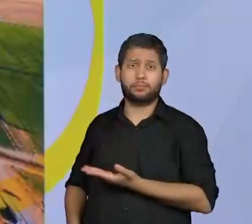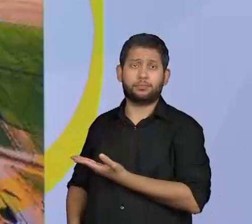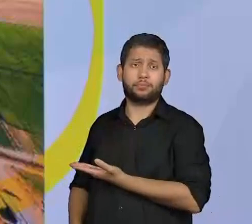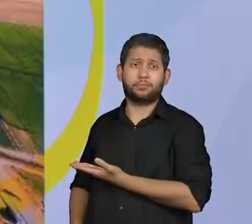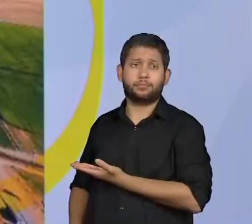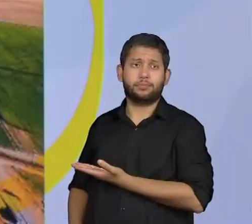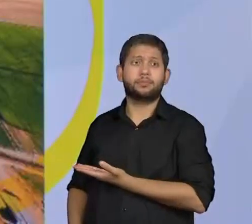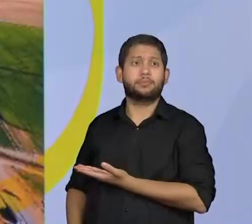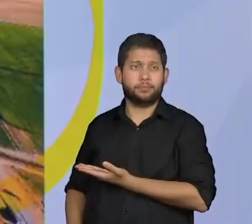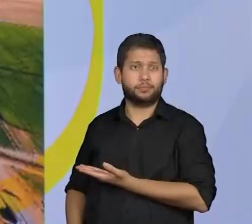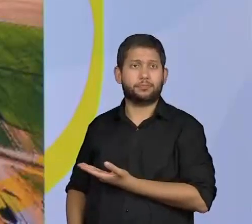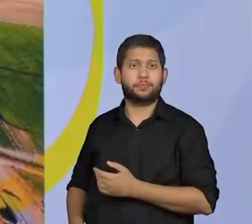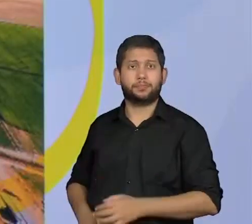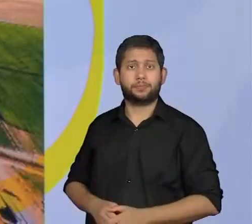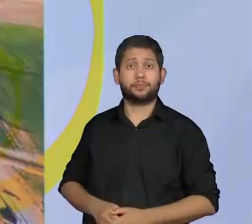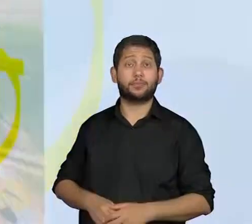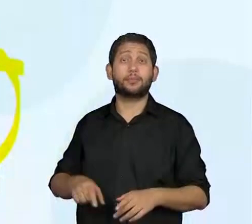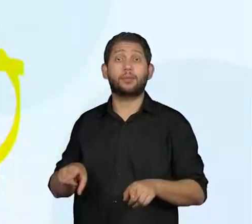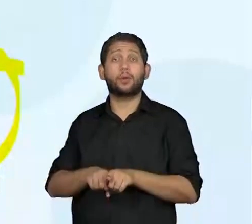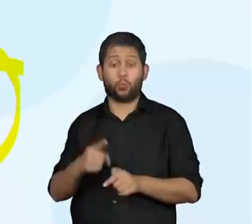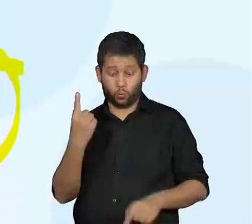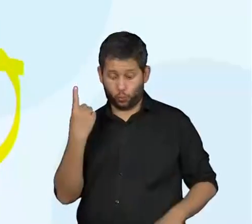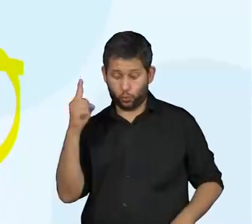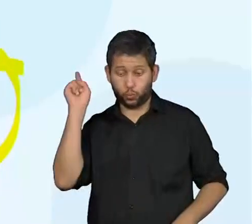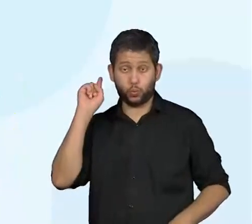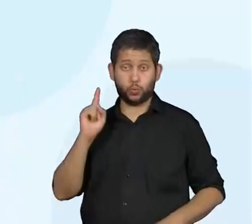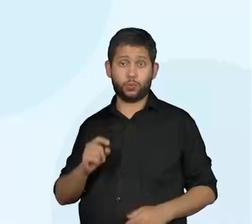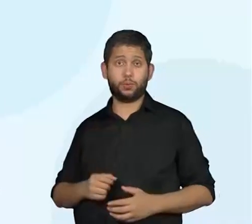essa diferença. E, por último,